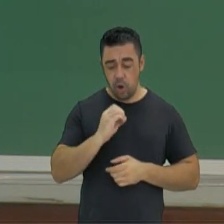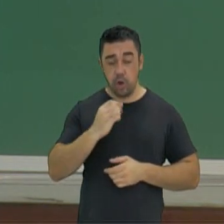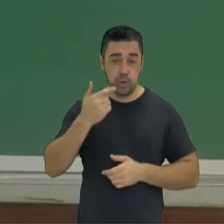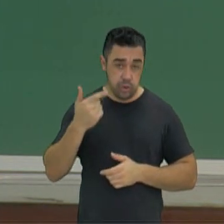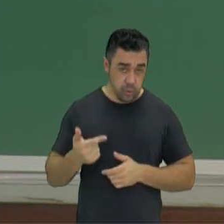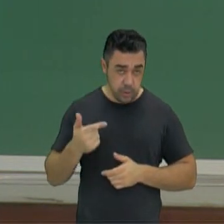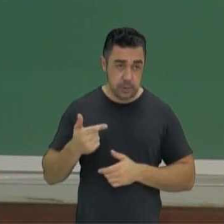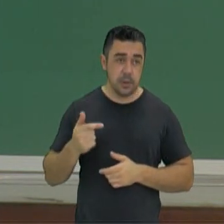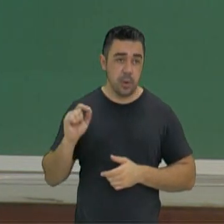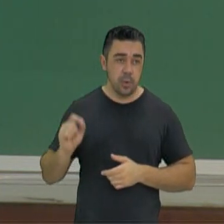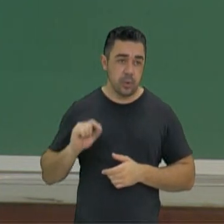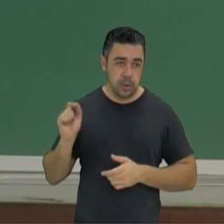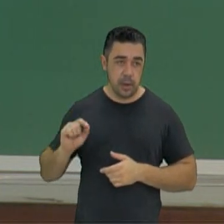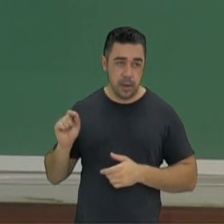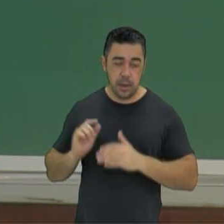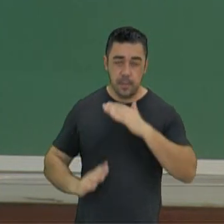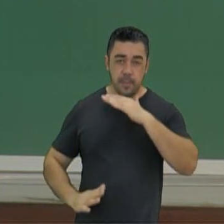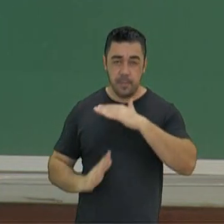do indivíduo,